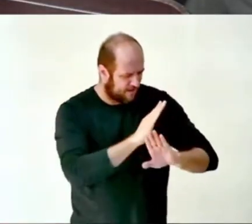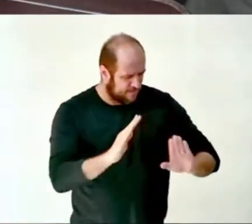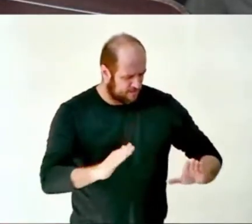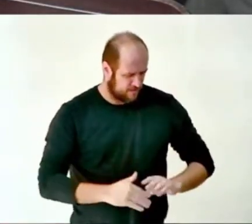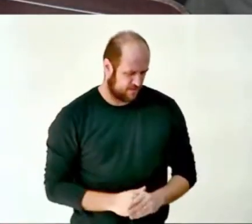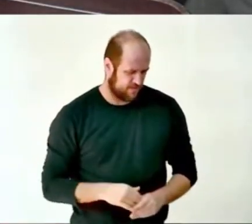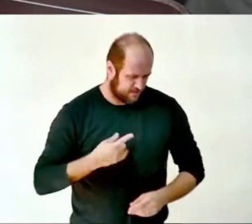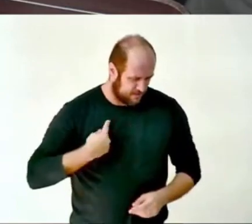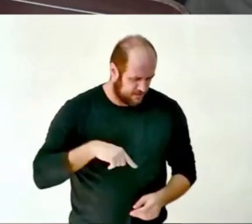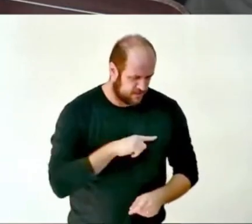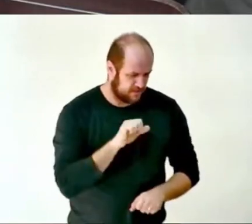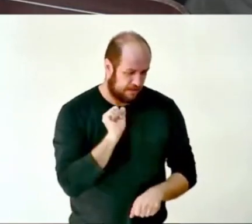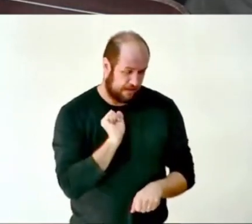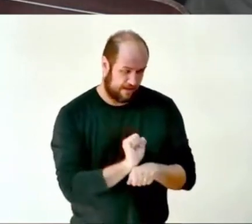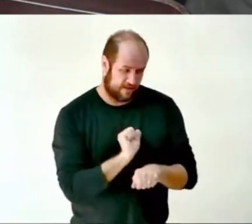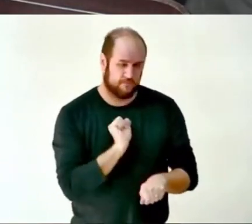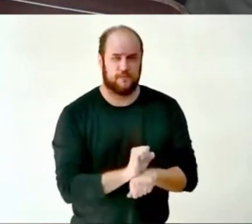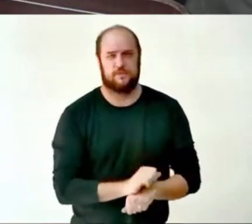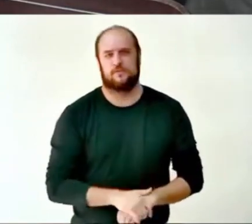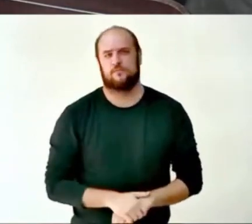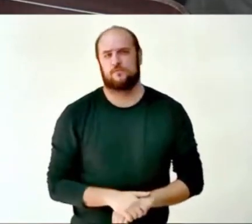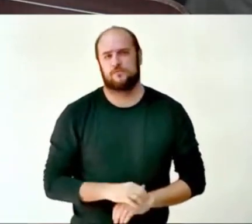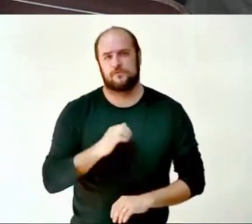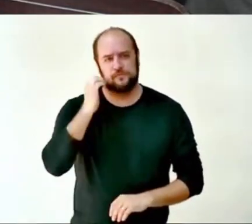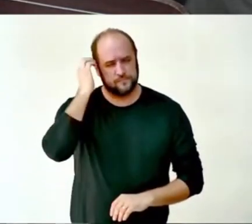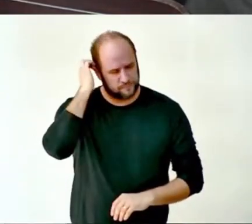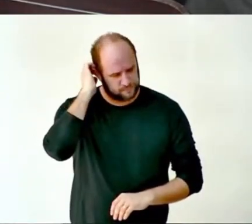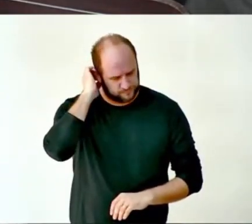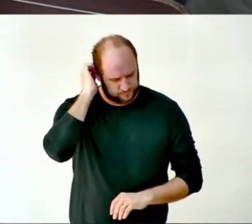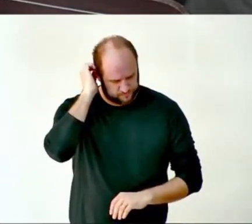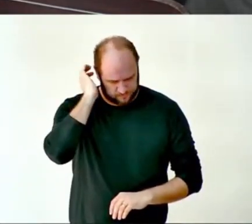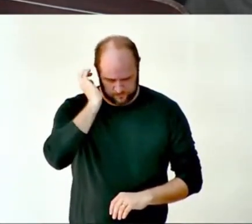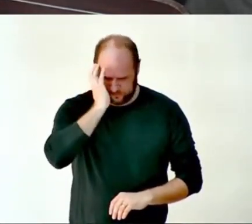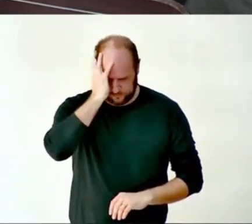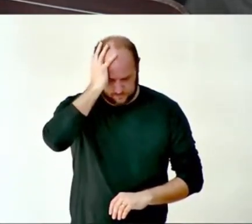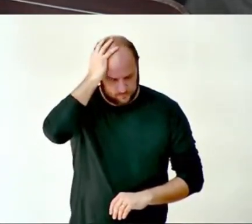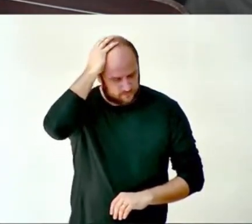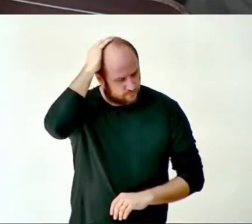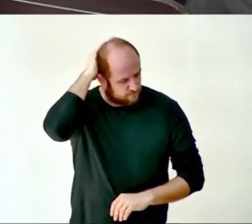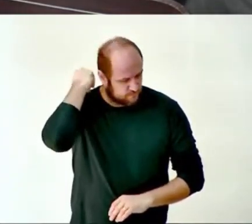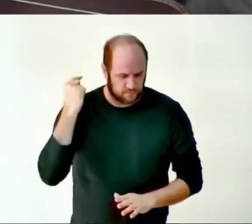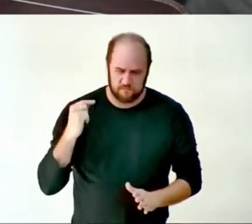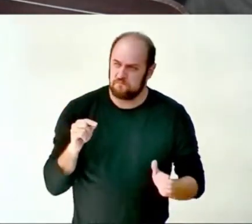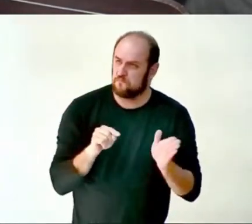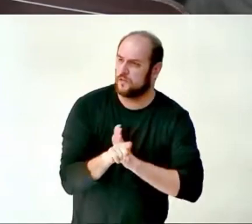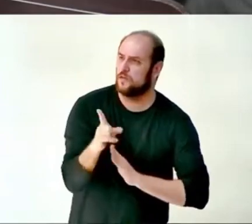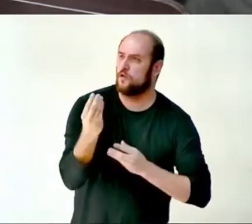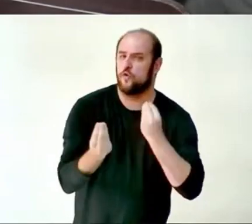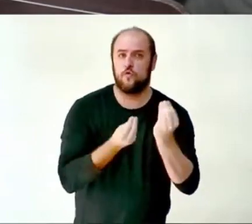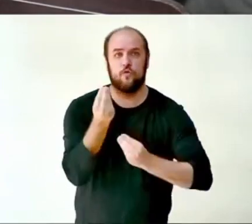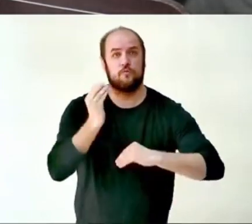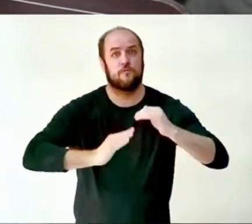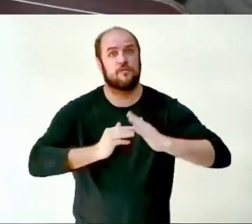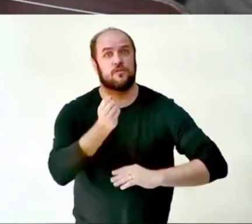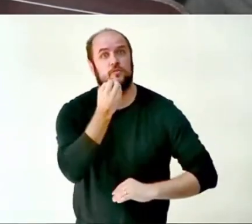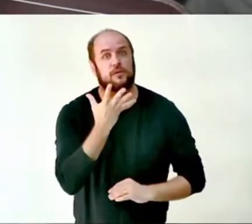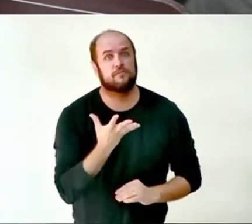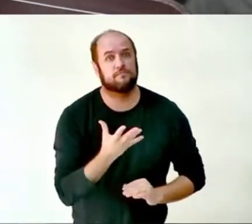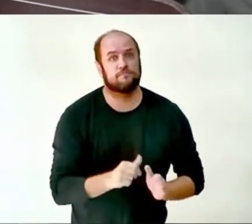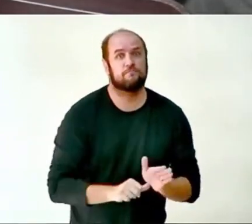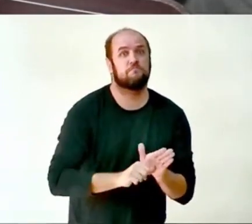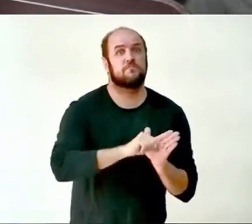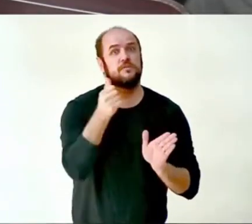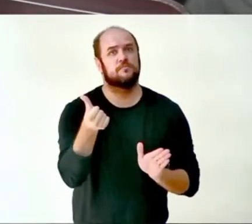aguardamos. Isso é sobriedade. Como é então que se pratica o bem? Primeiramente, de maneira